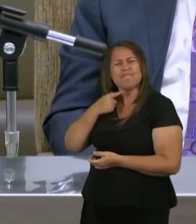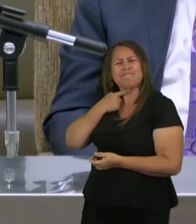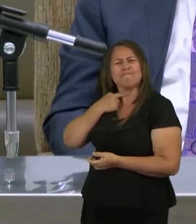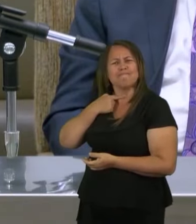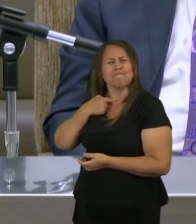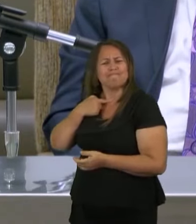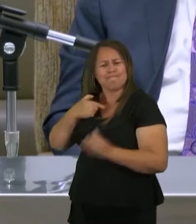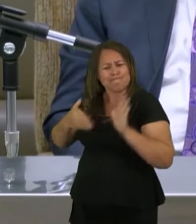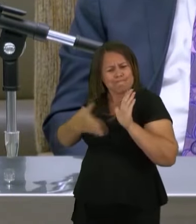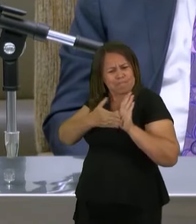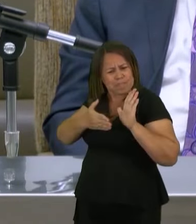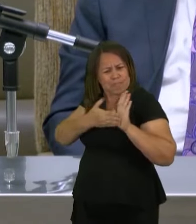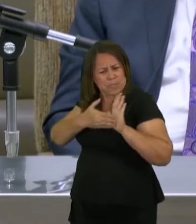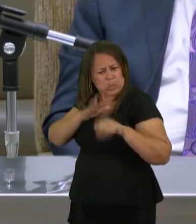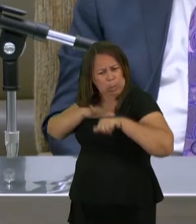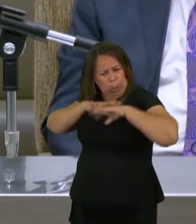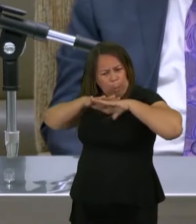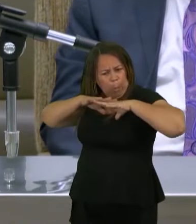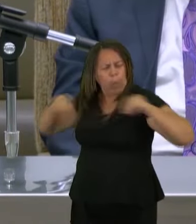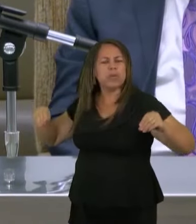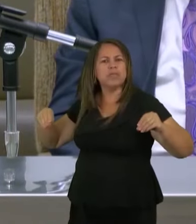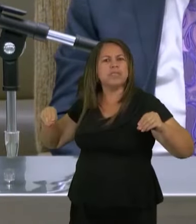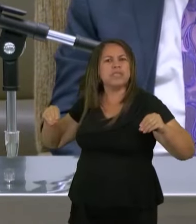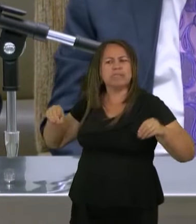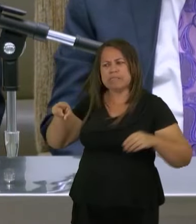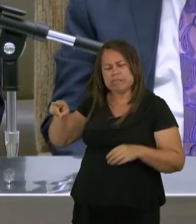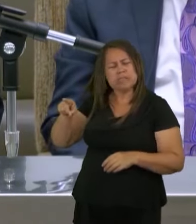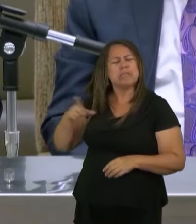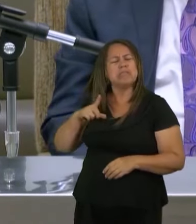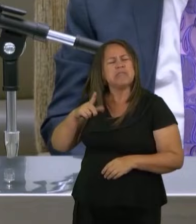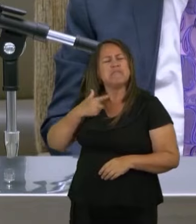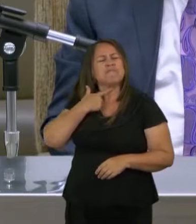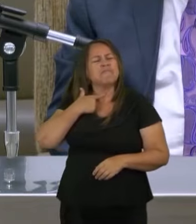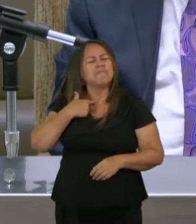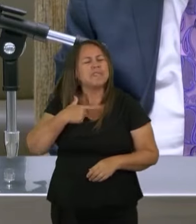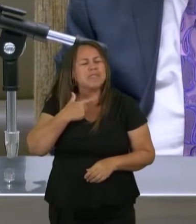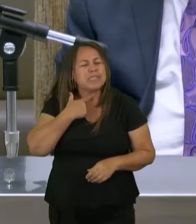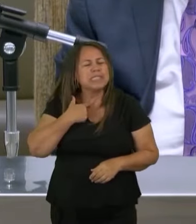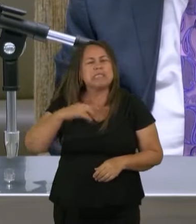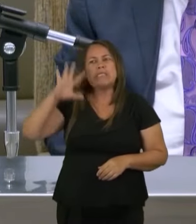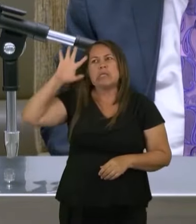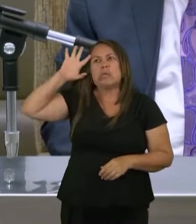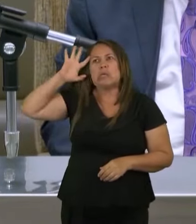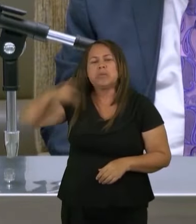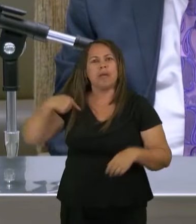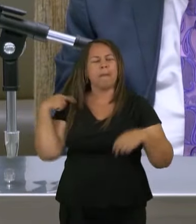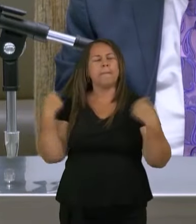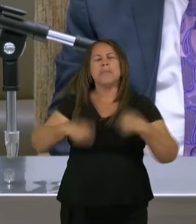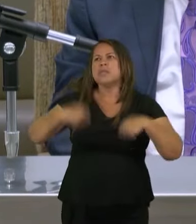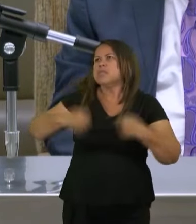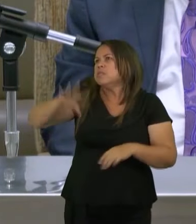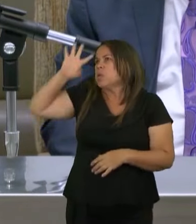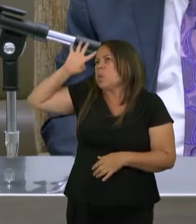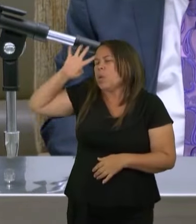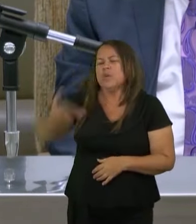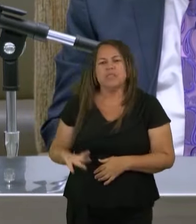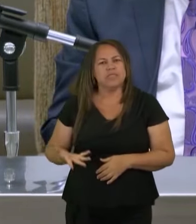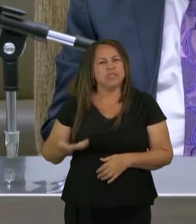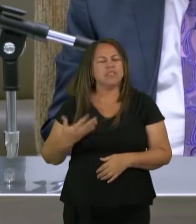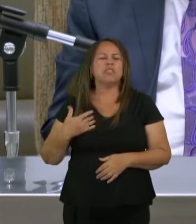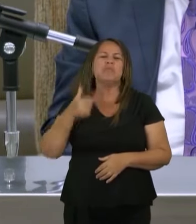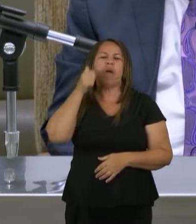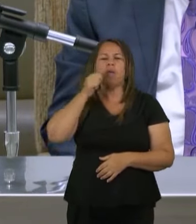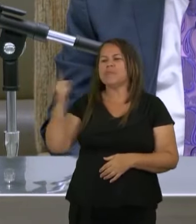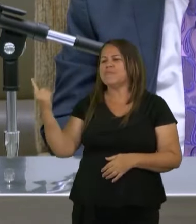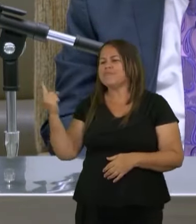dali curada. Ela tem o propósito de sair dali com a solução que ela precisava. Ela toca